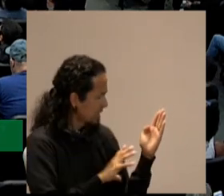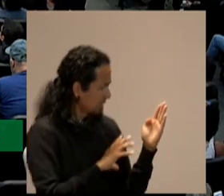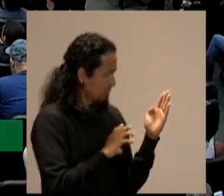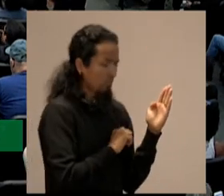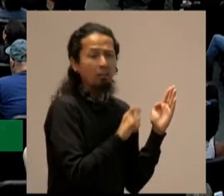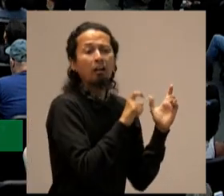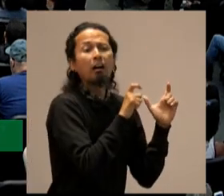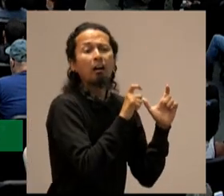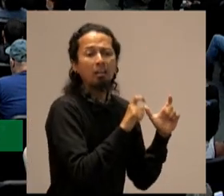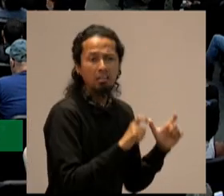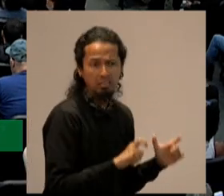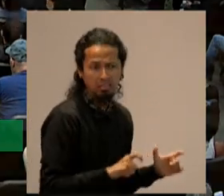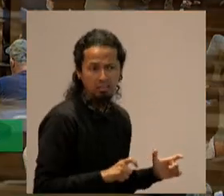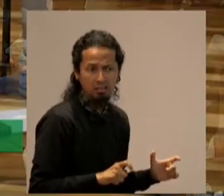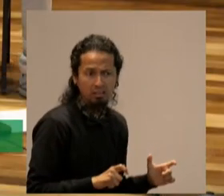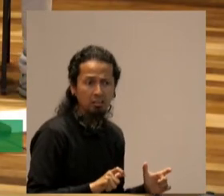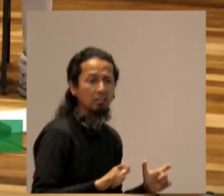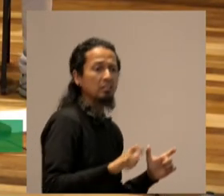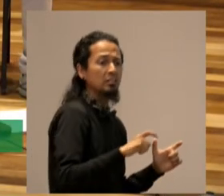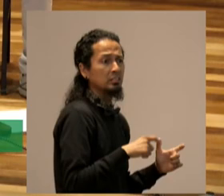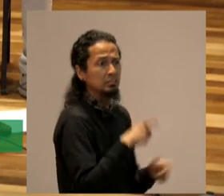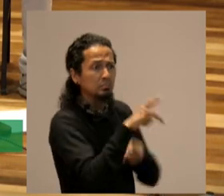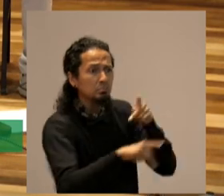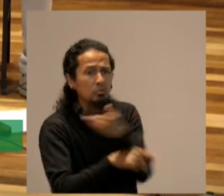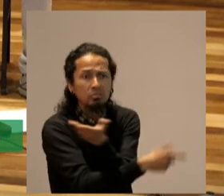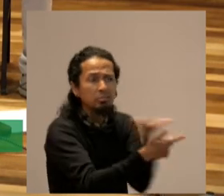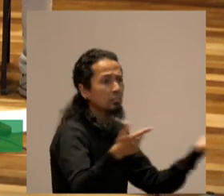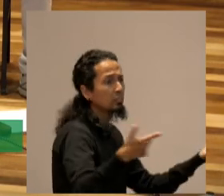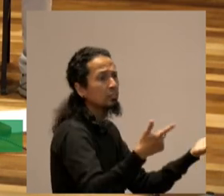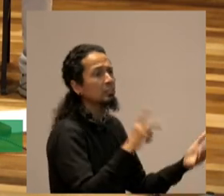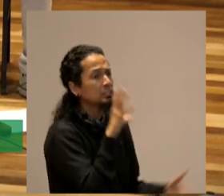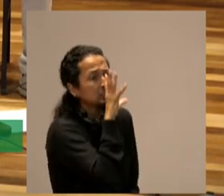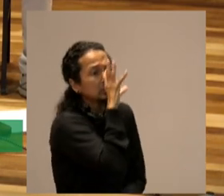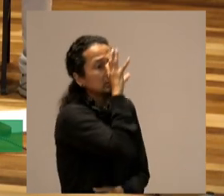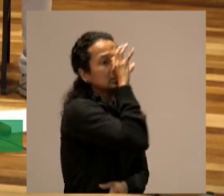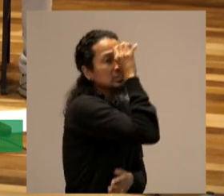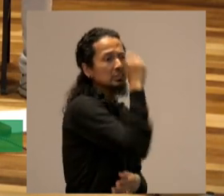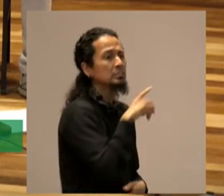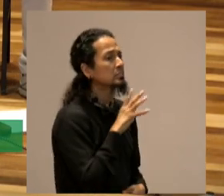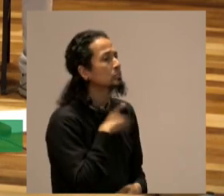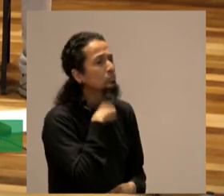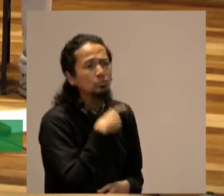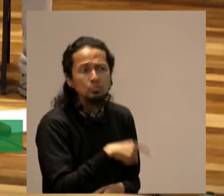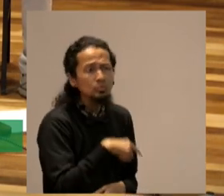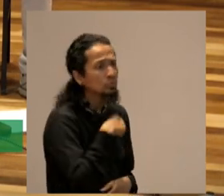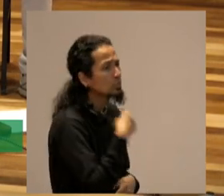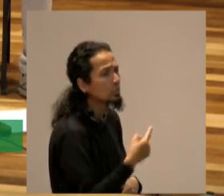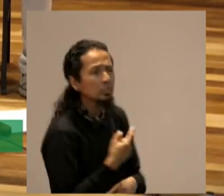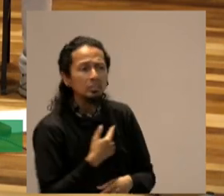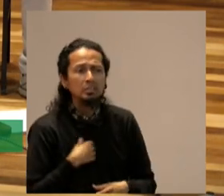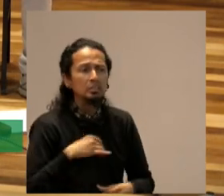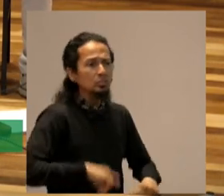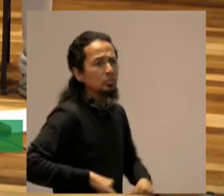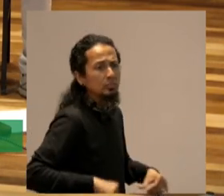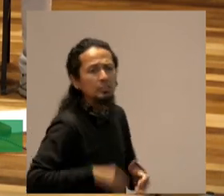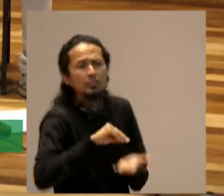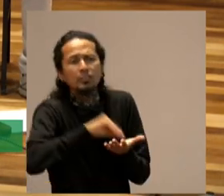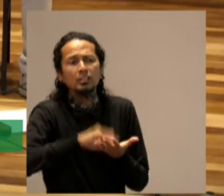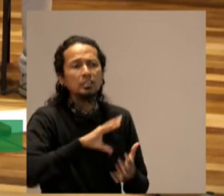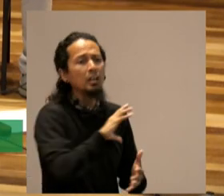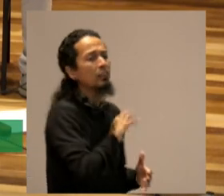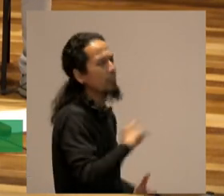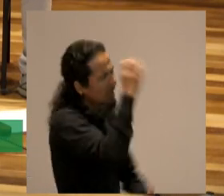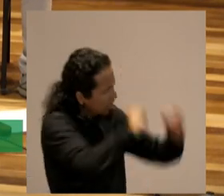Teus filhos já não aguentam mais. Você que não soube cuidar, você que negou o amor, vem aprender